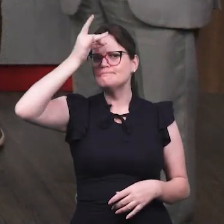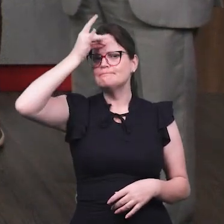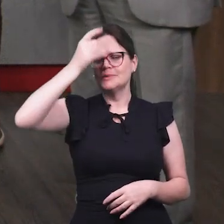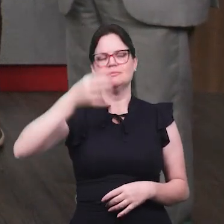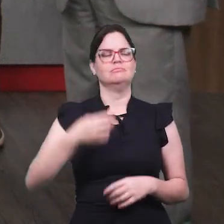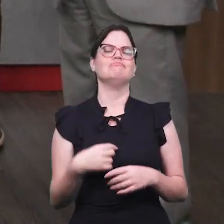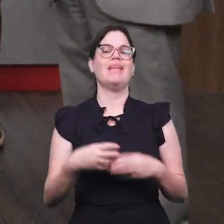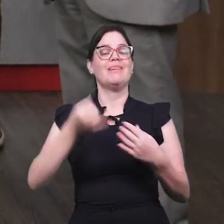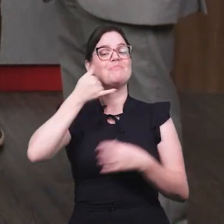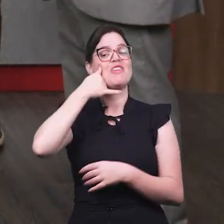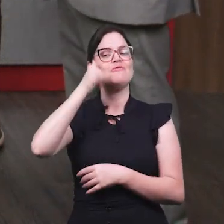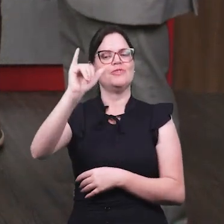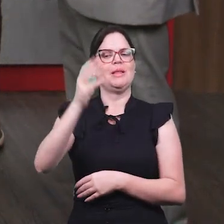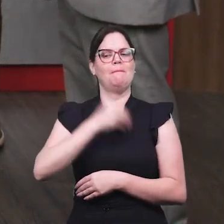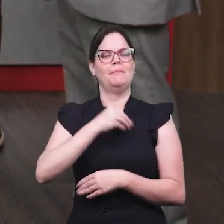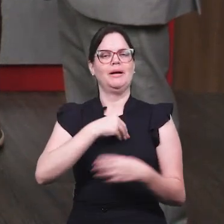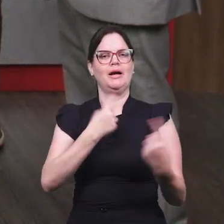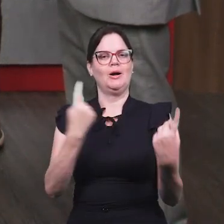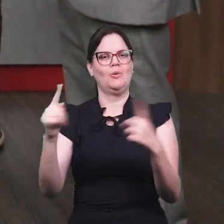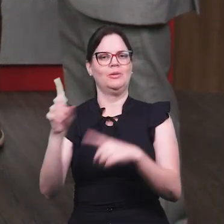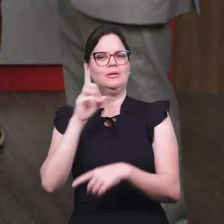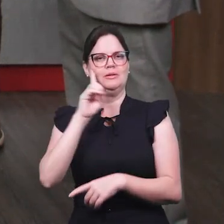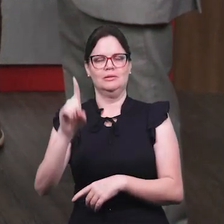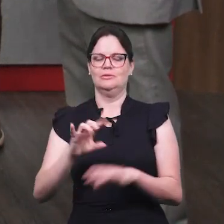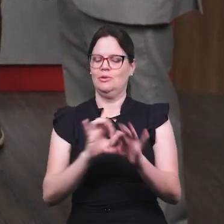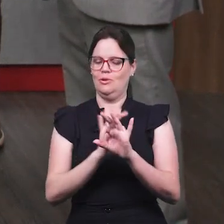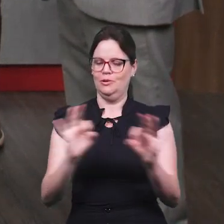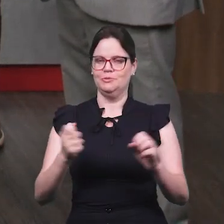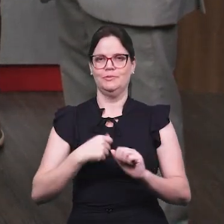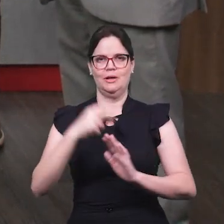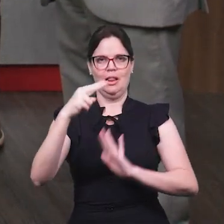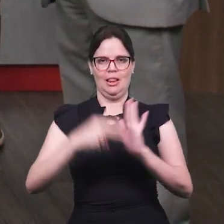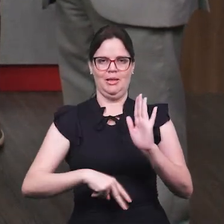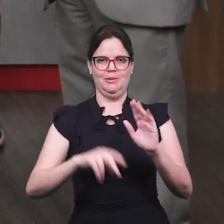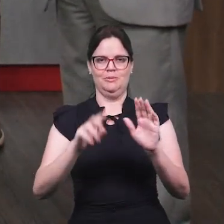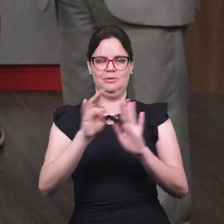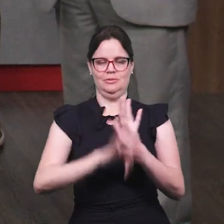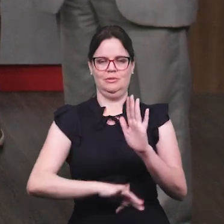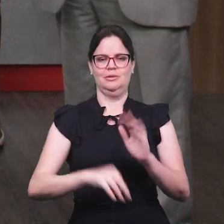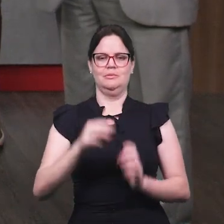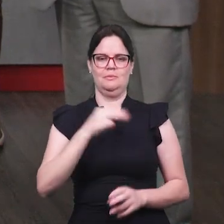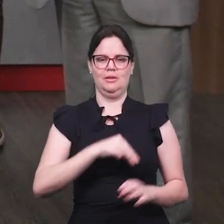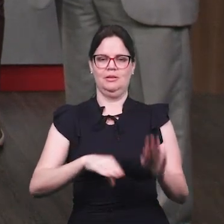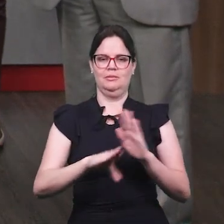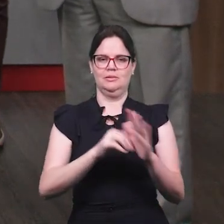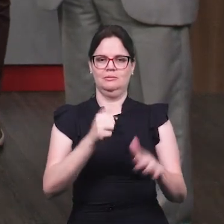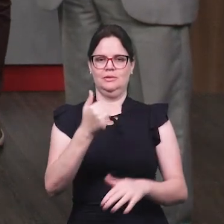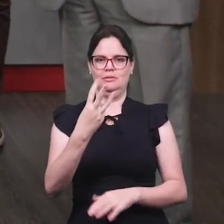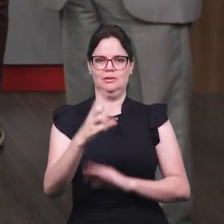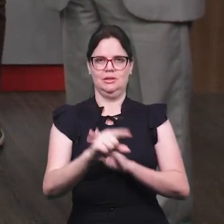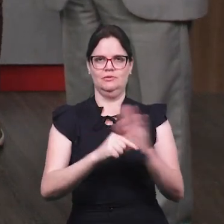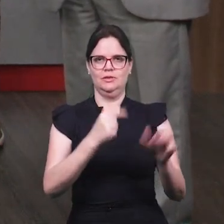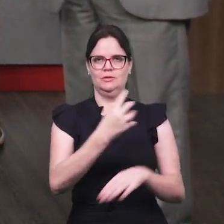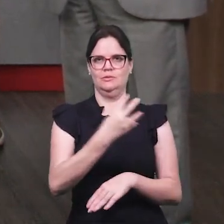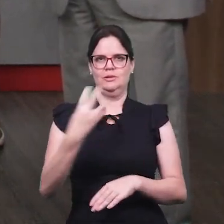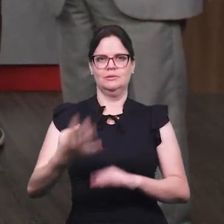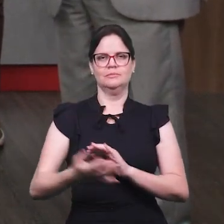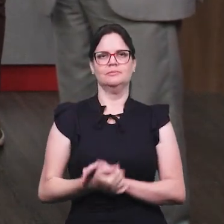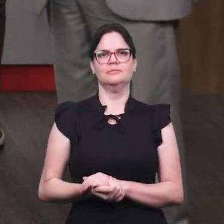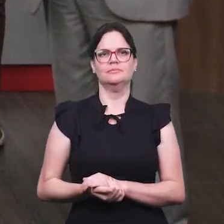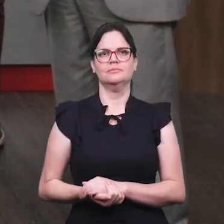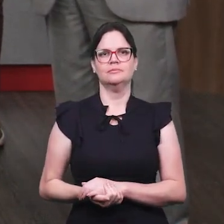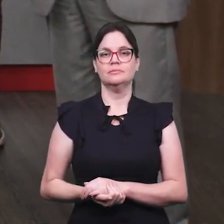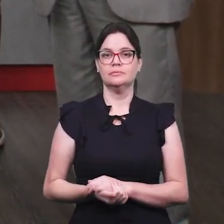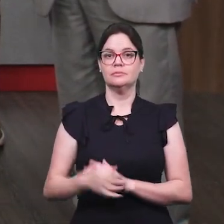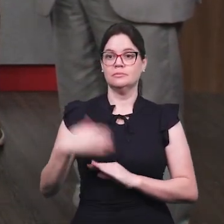devemos guardar a palavra de Deus? Para não pecar contra Deus. Ótimo, agora vamos ouvir a leitura do texto de